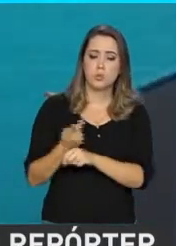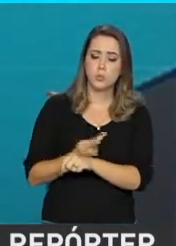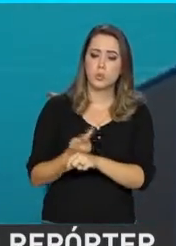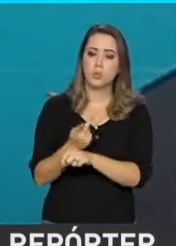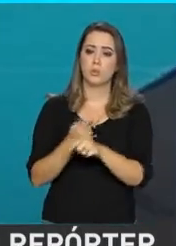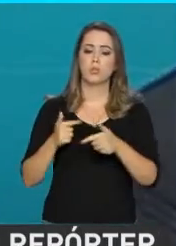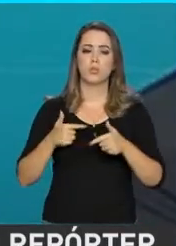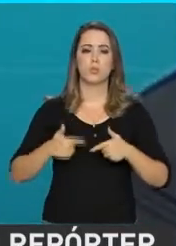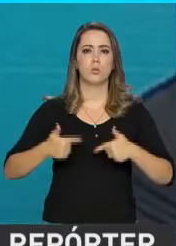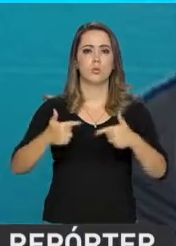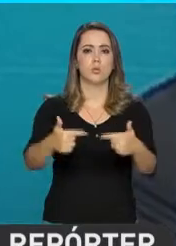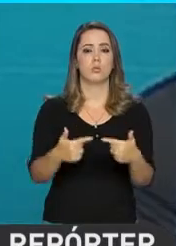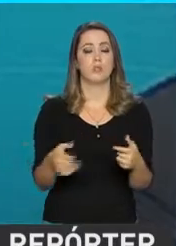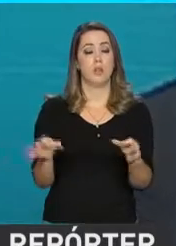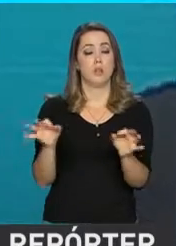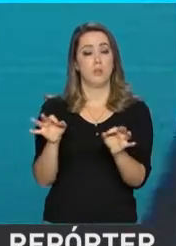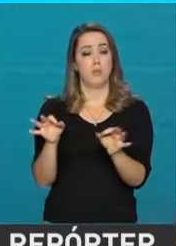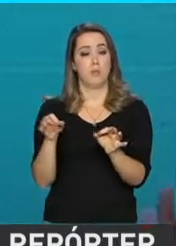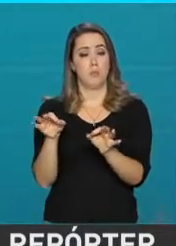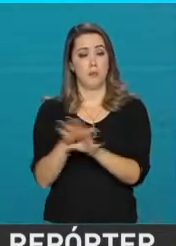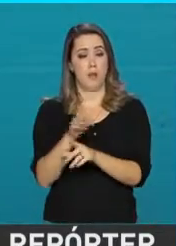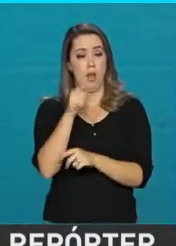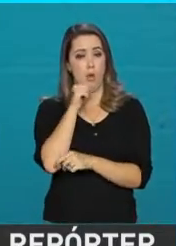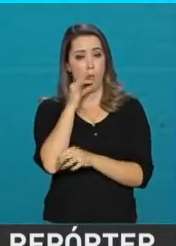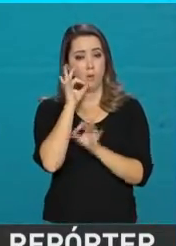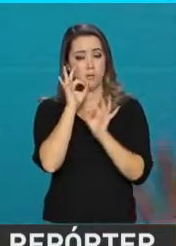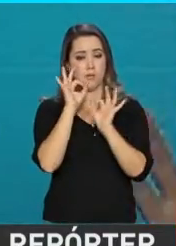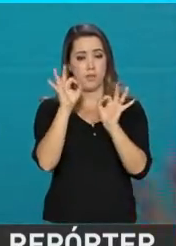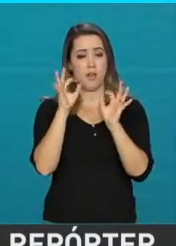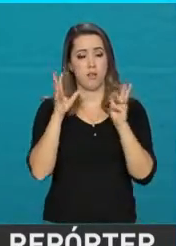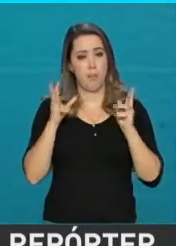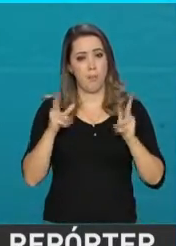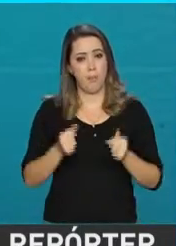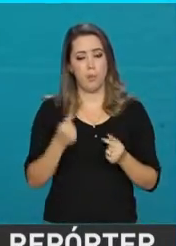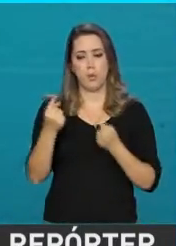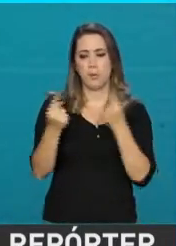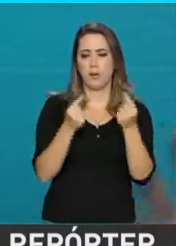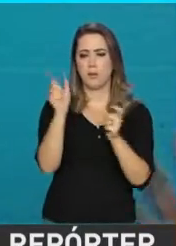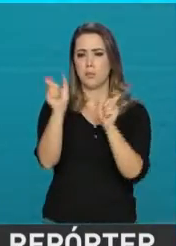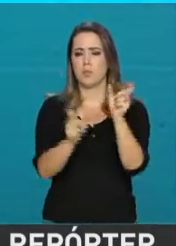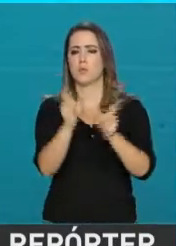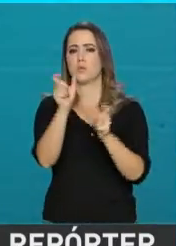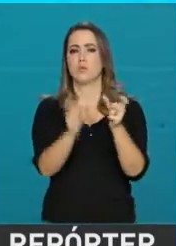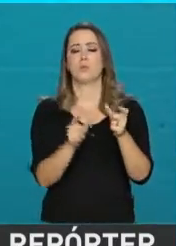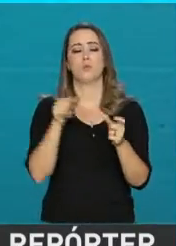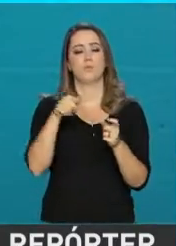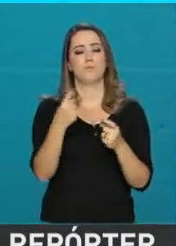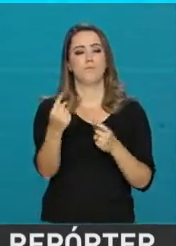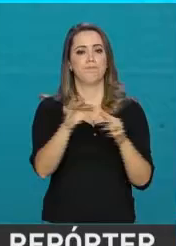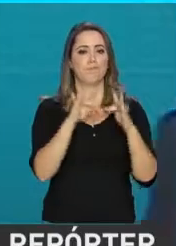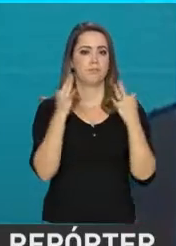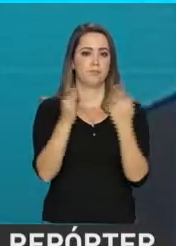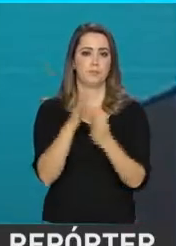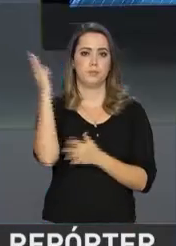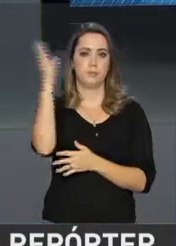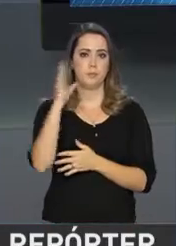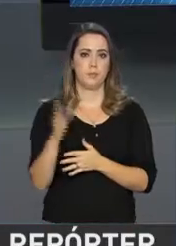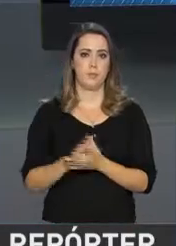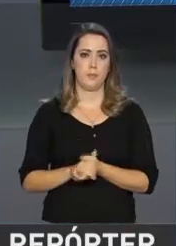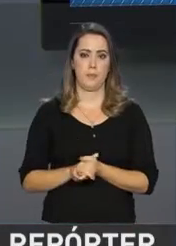levar o esgotamento sanitário e água tratada para cada torneira de cada família brasileira